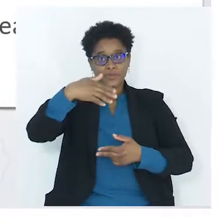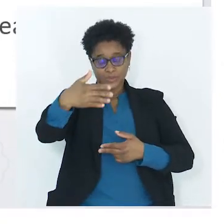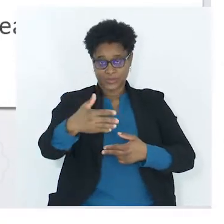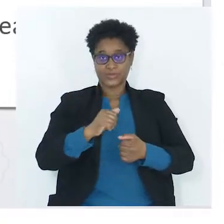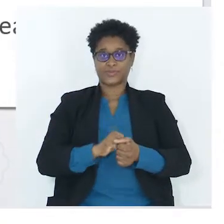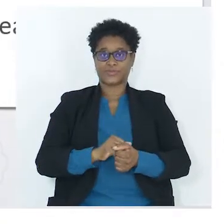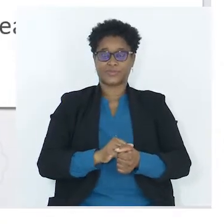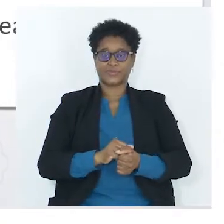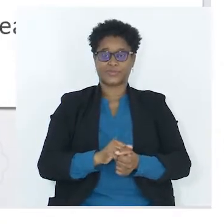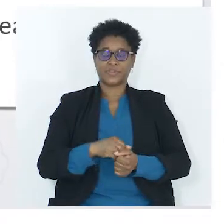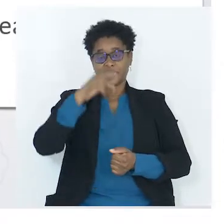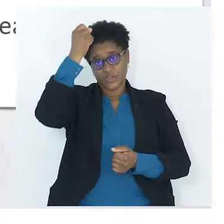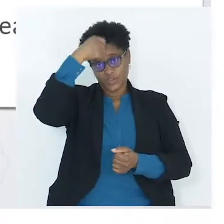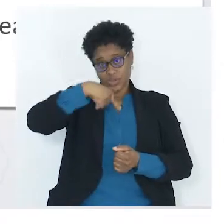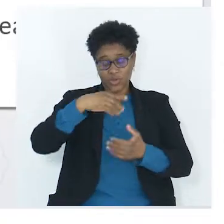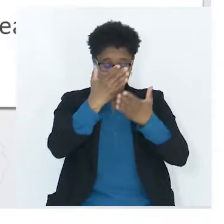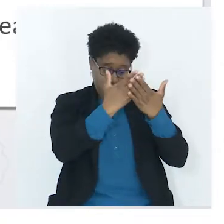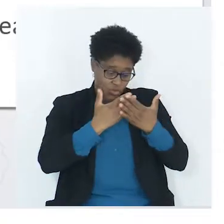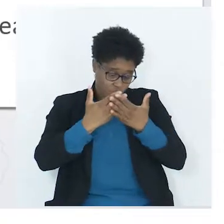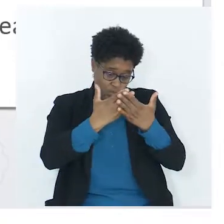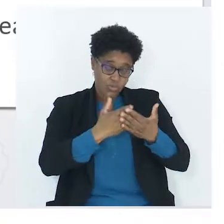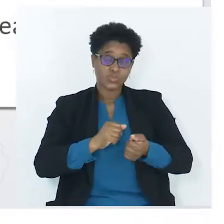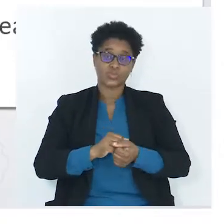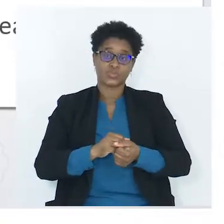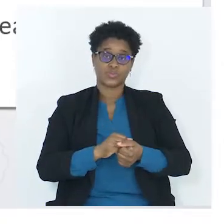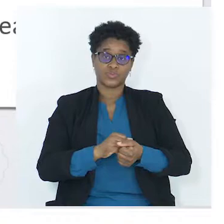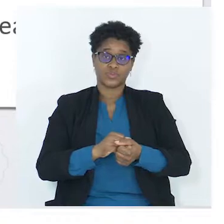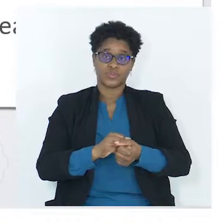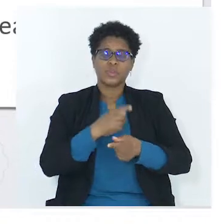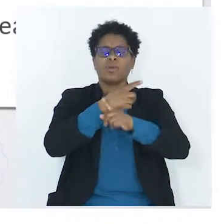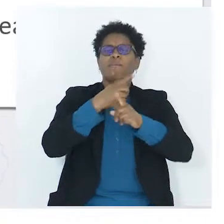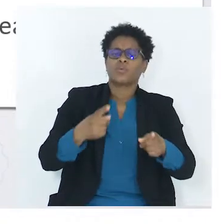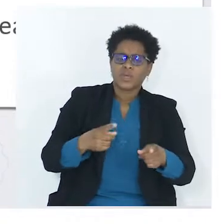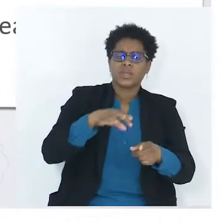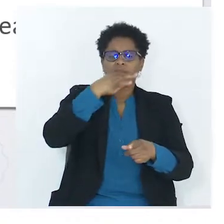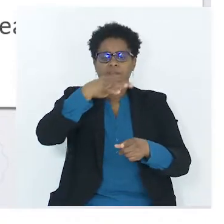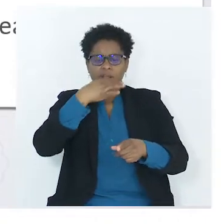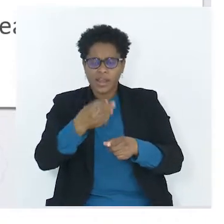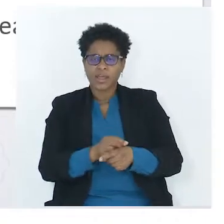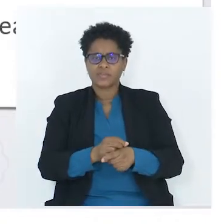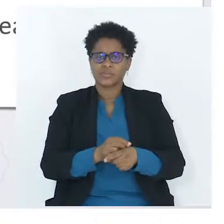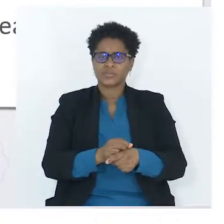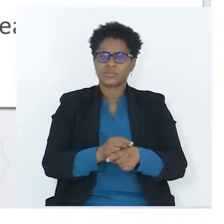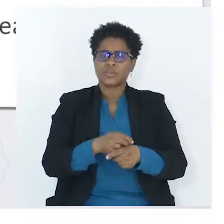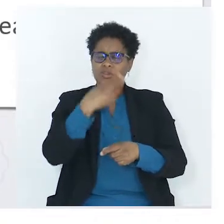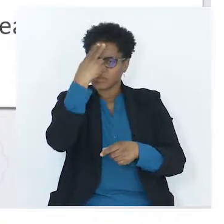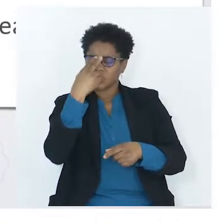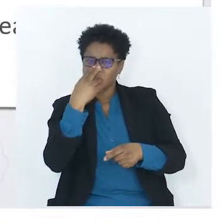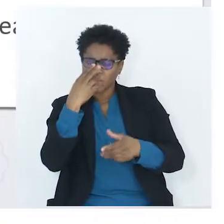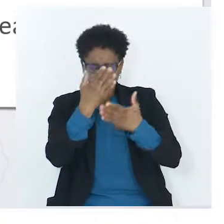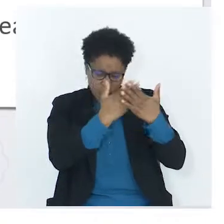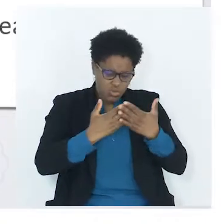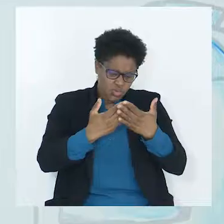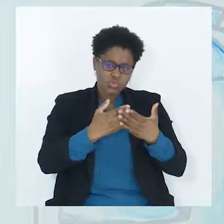outra perspectiva é história estudo. Por que digamos que uma história